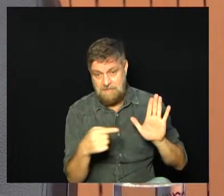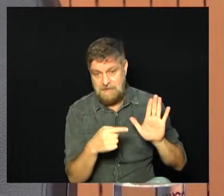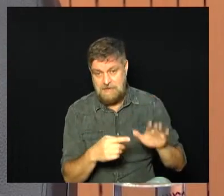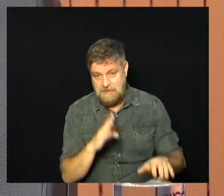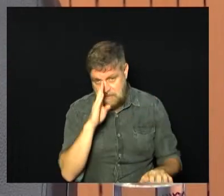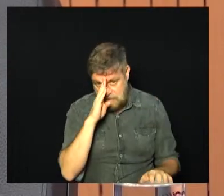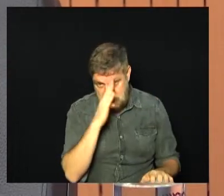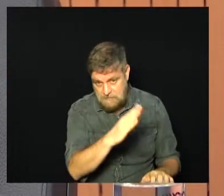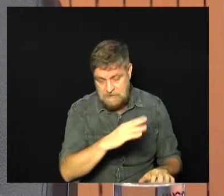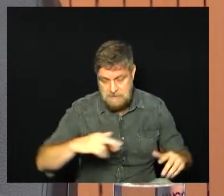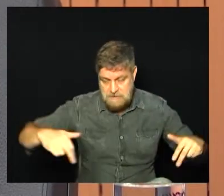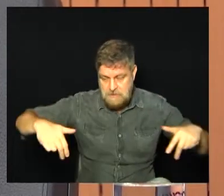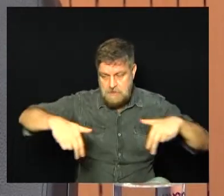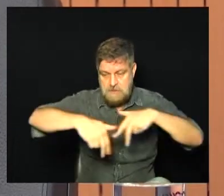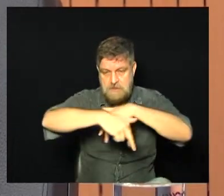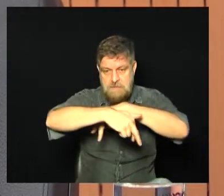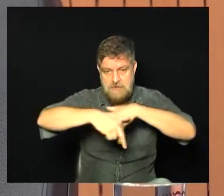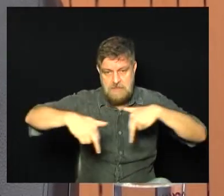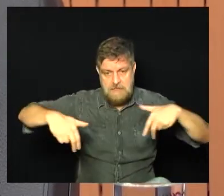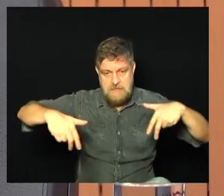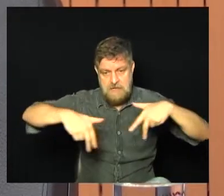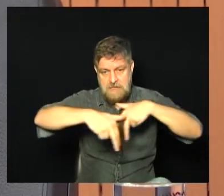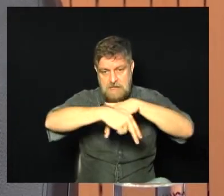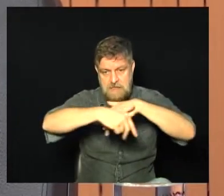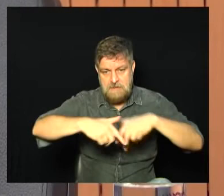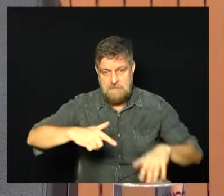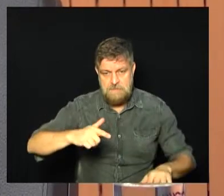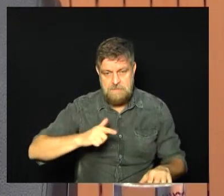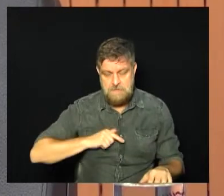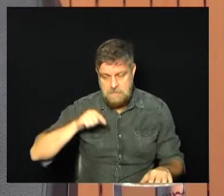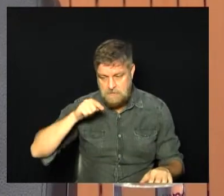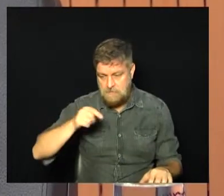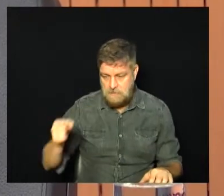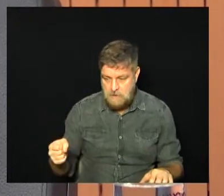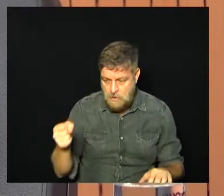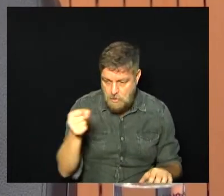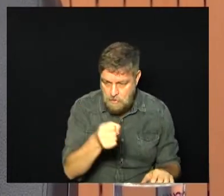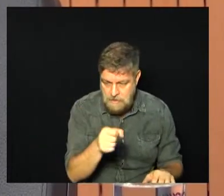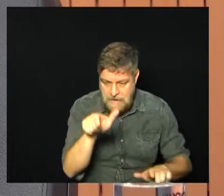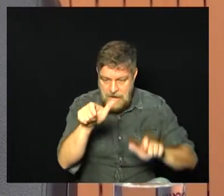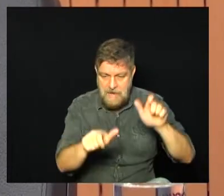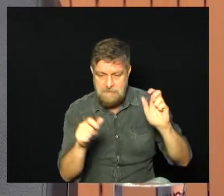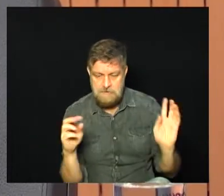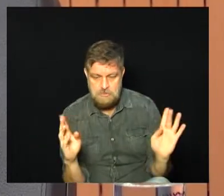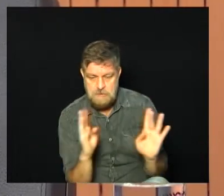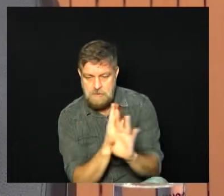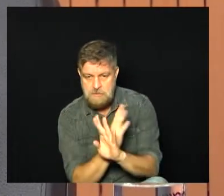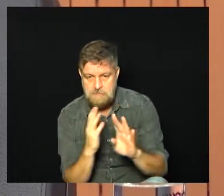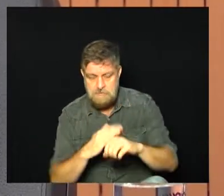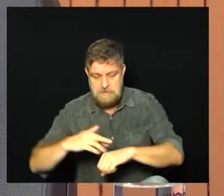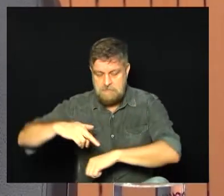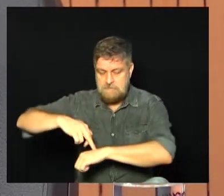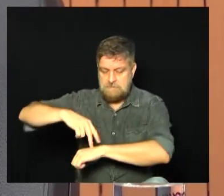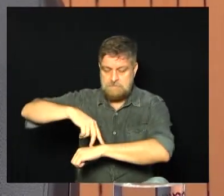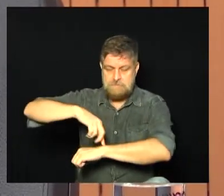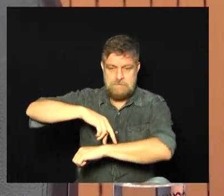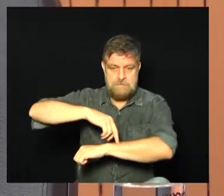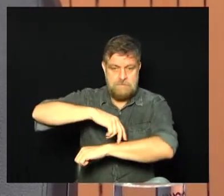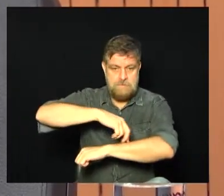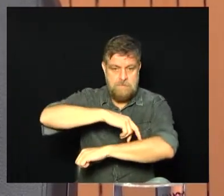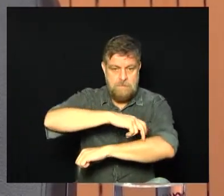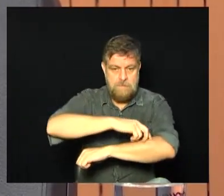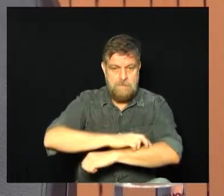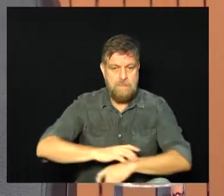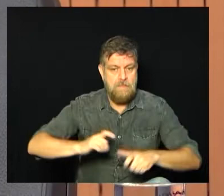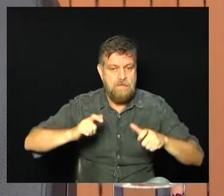do pedestre, né? É o determinamento de você trazer as pessoas ao trafegar pelas calçadas, né, num espaço